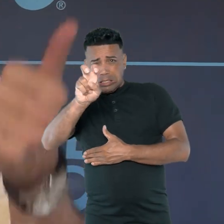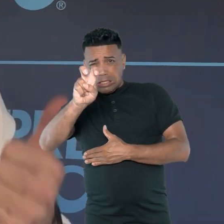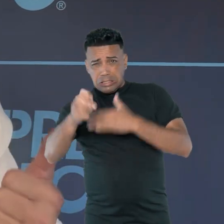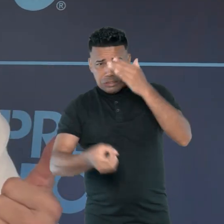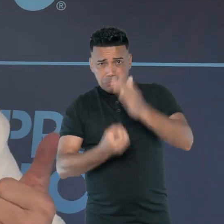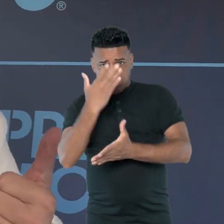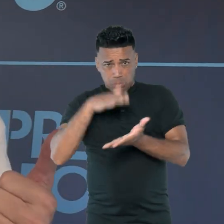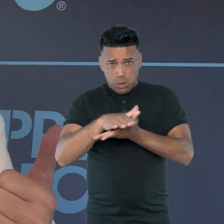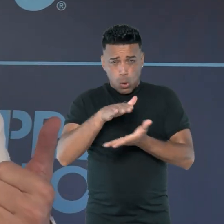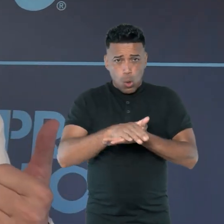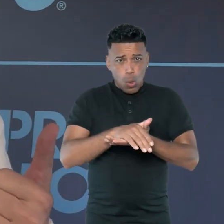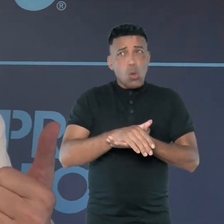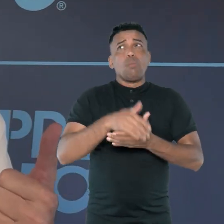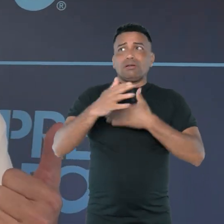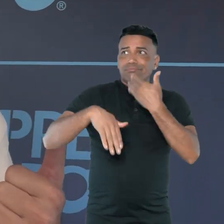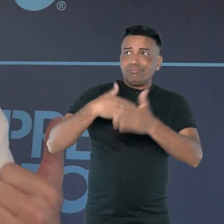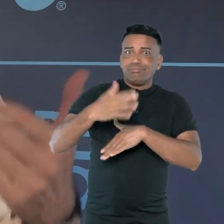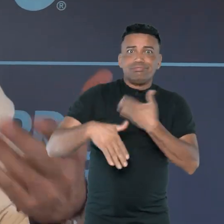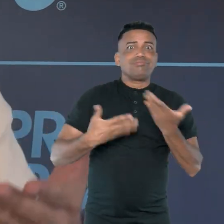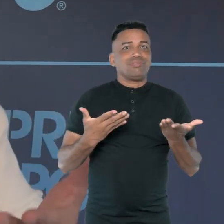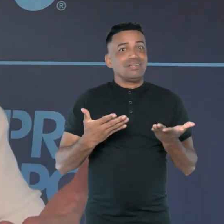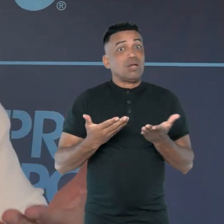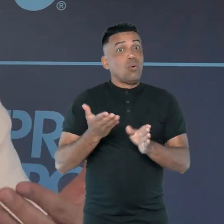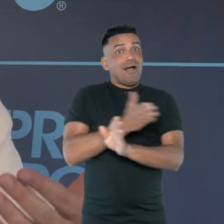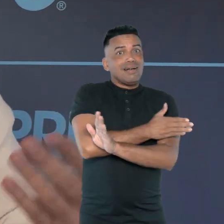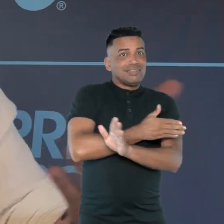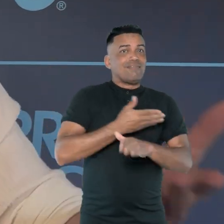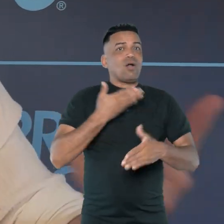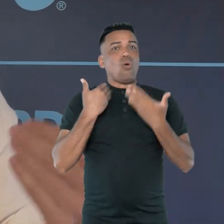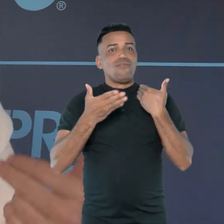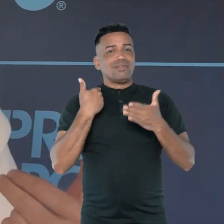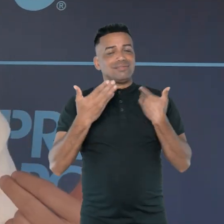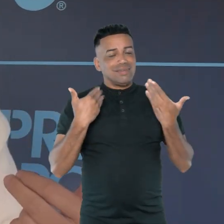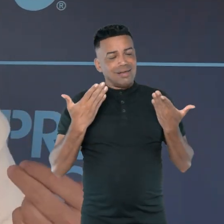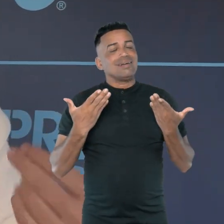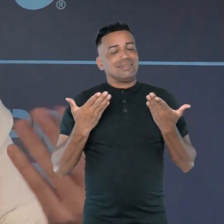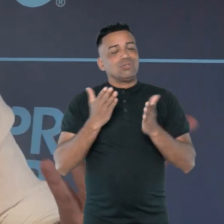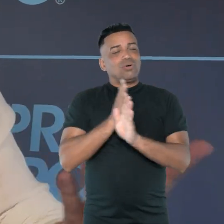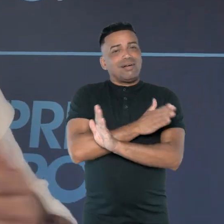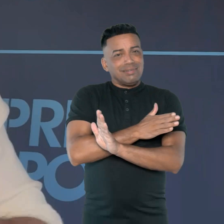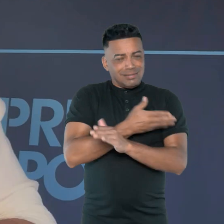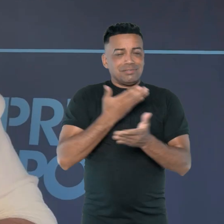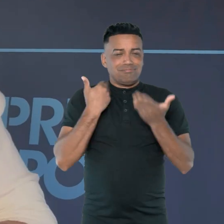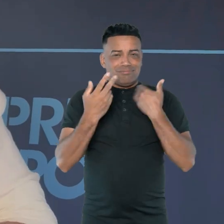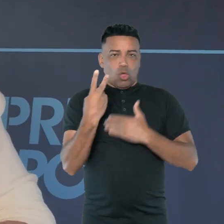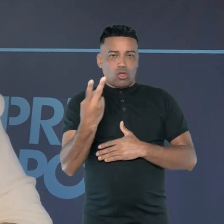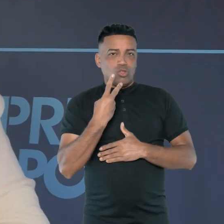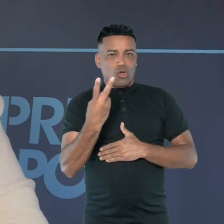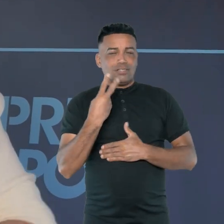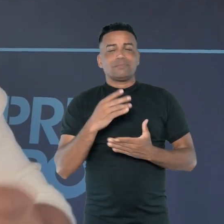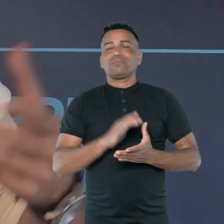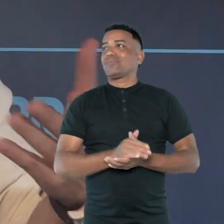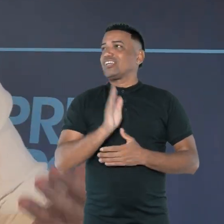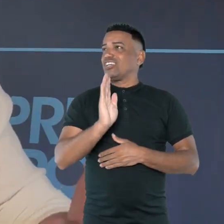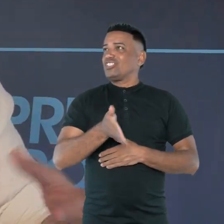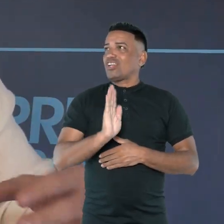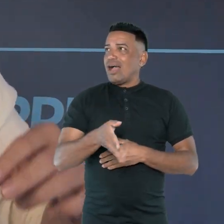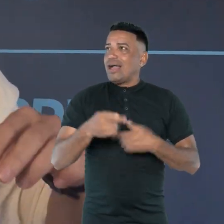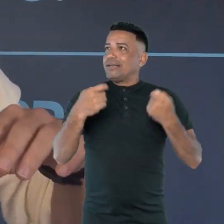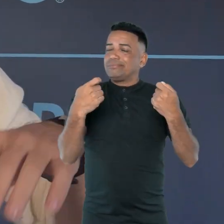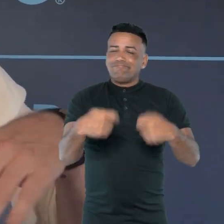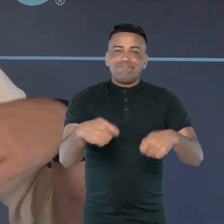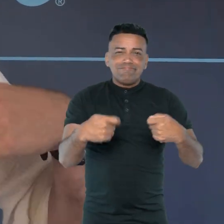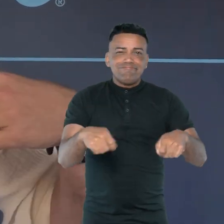estava conversando antes aqui da gravação, a gente estava falando nos bastidores um pouco sobre já a